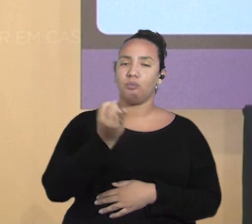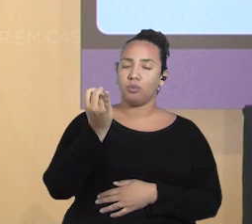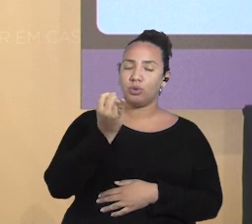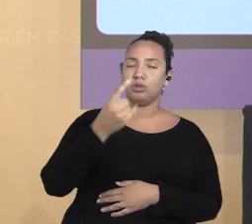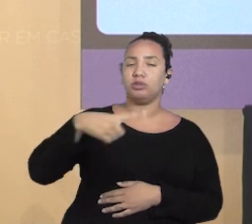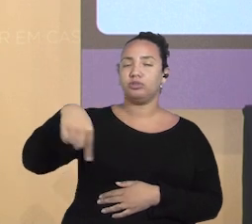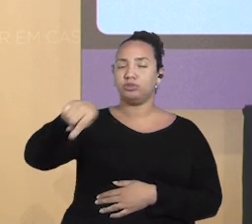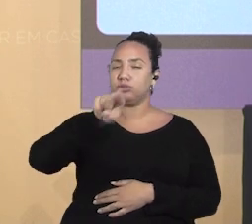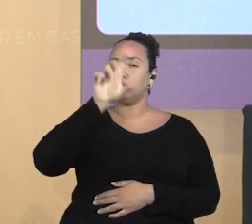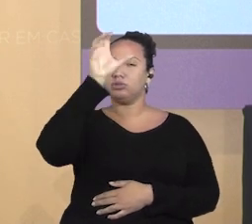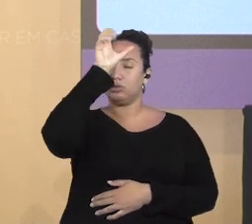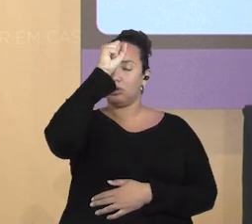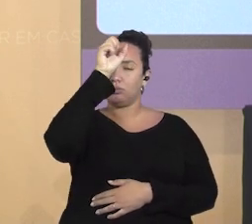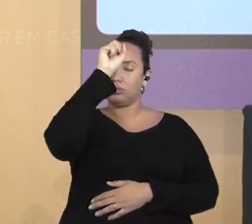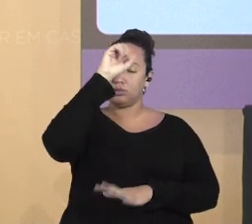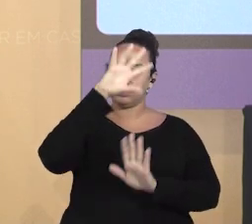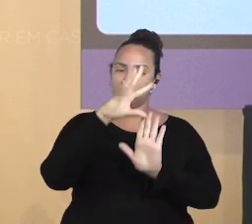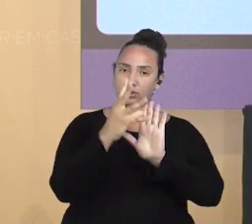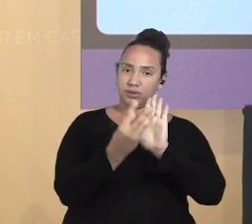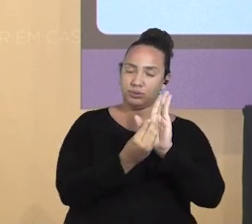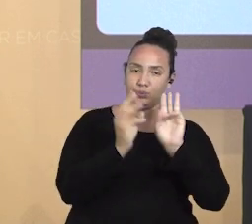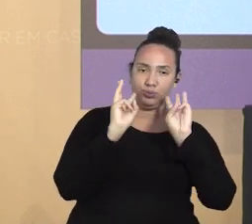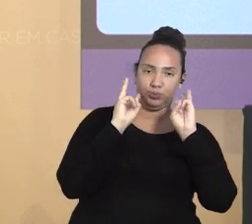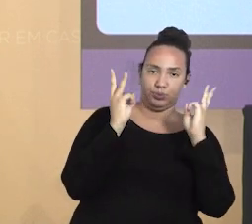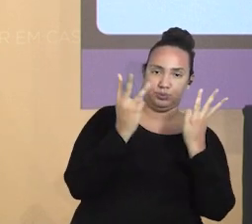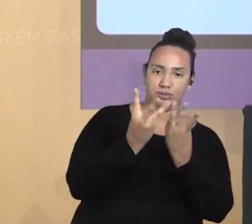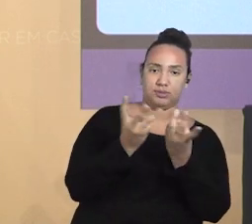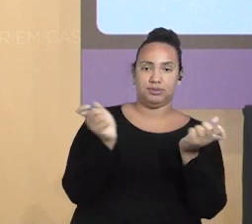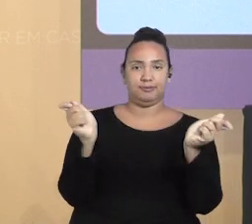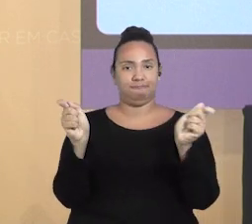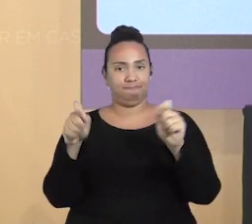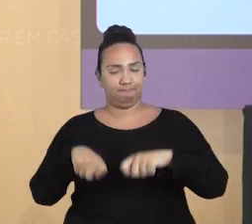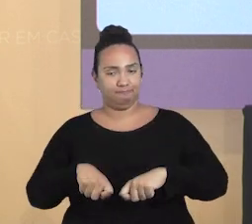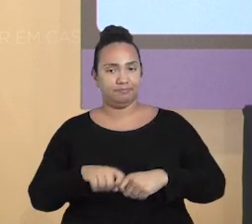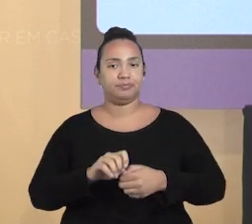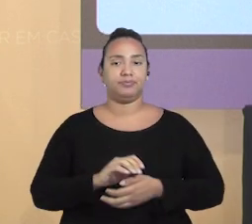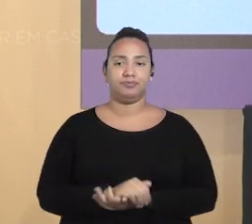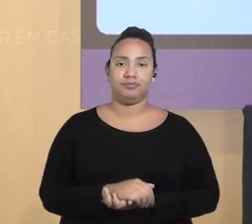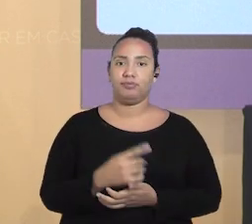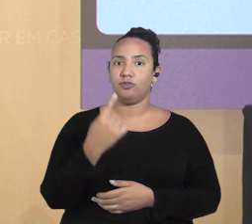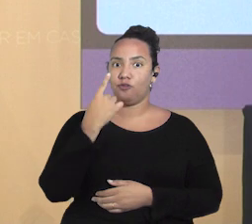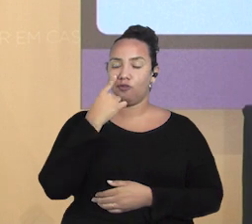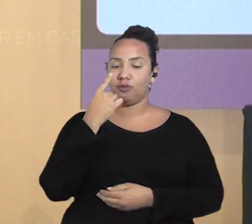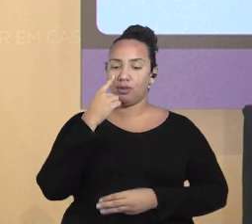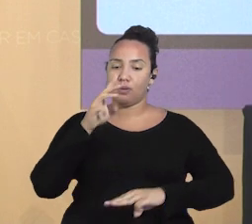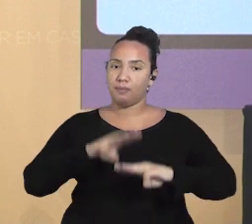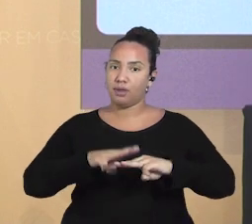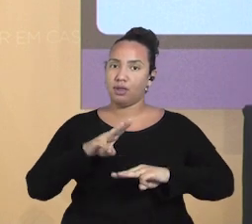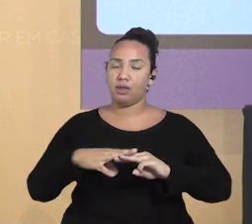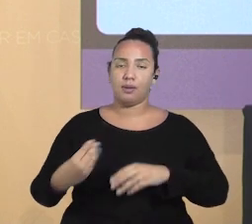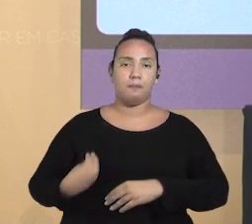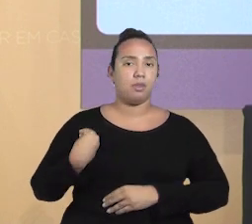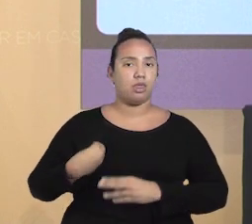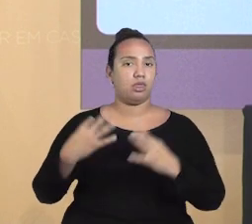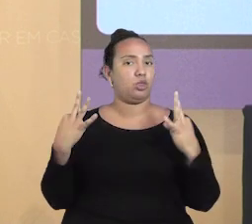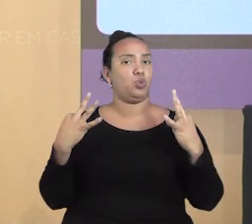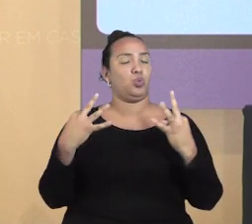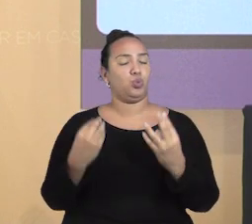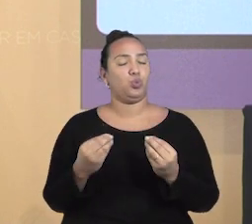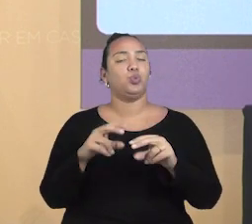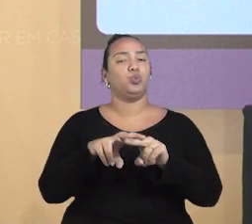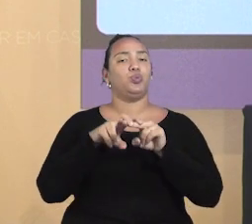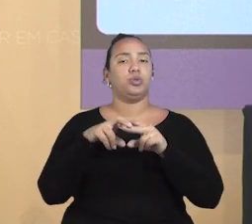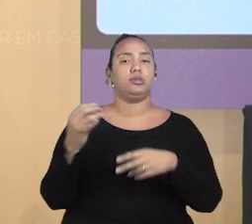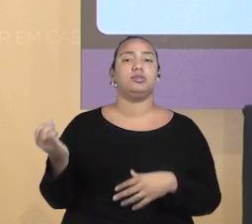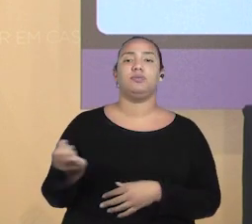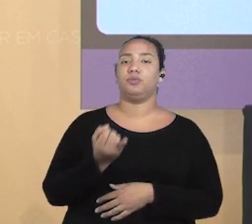muito importante aprender sobre unidades de massa e de capacidade. Viu como a matemática está em tudo?